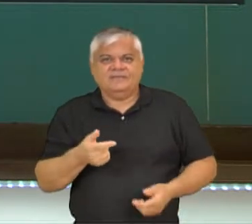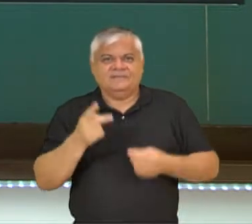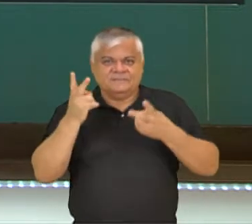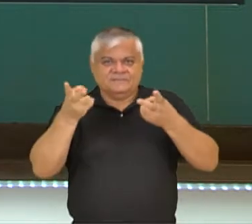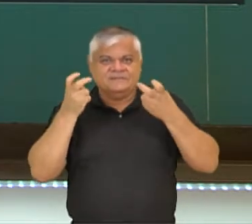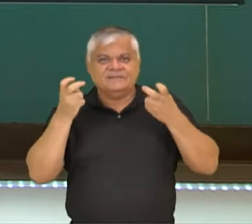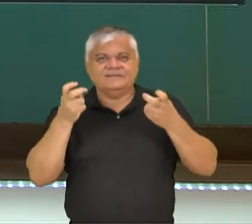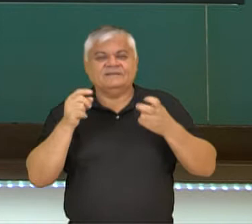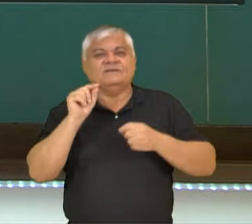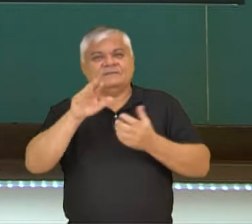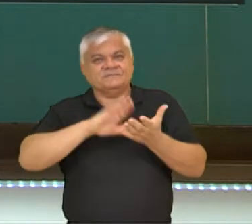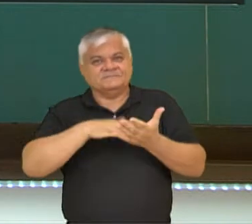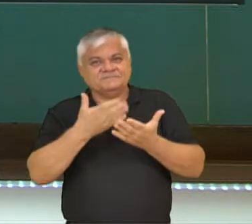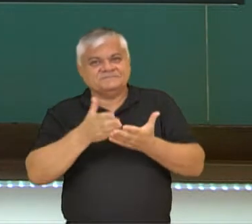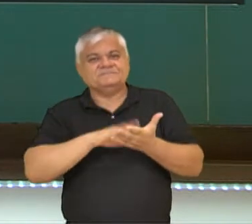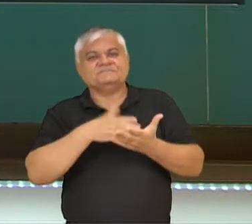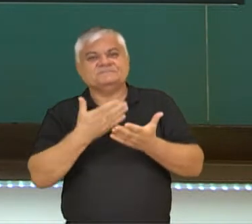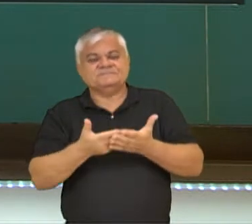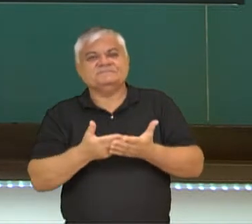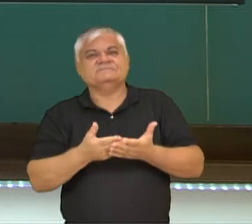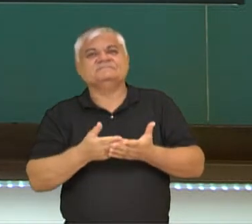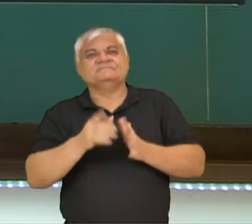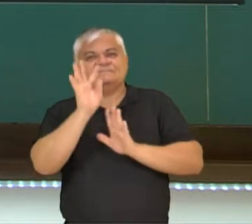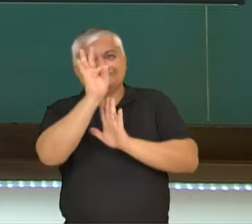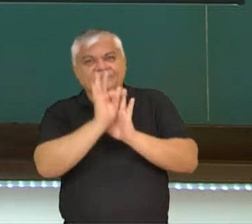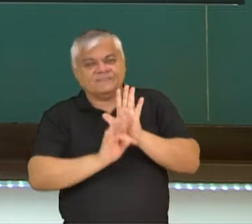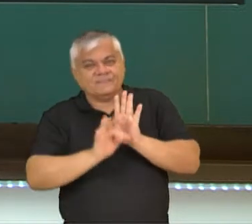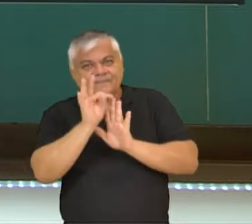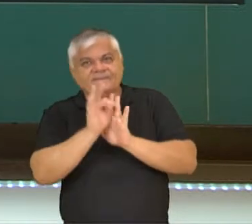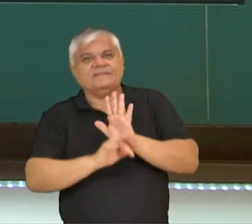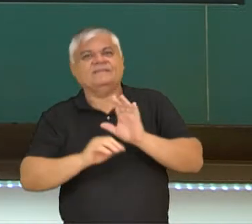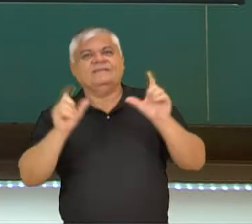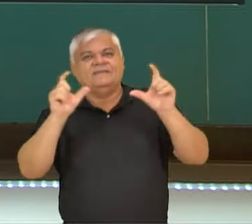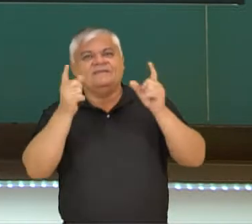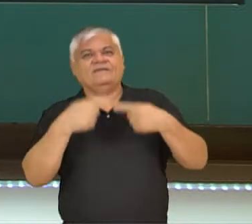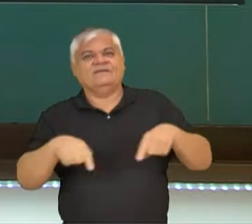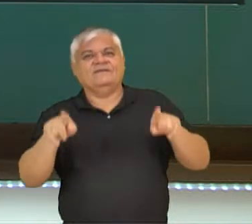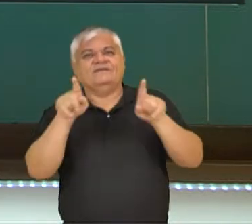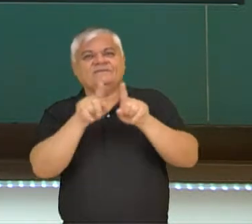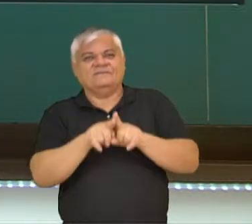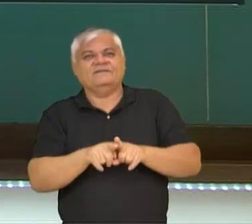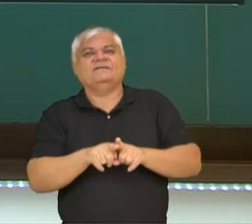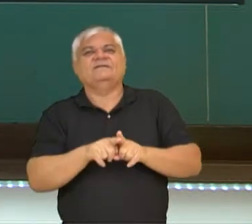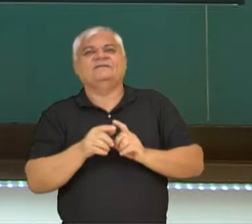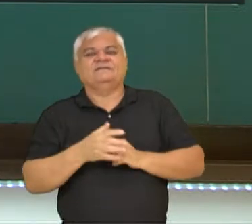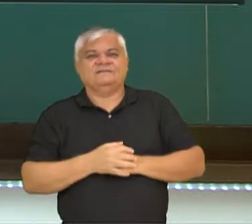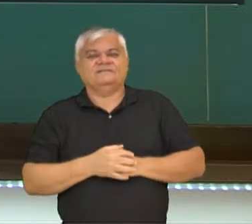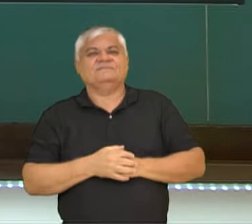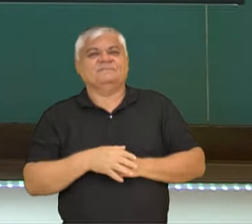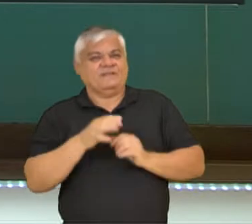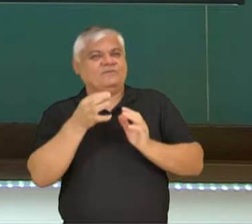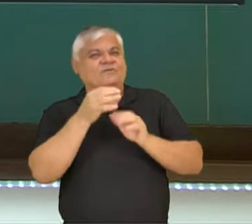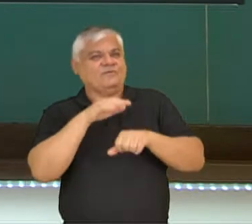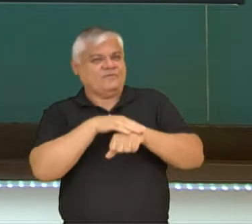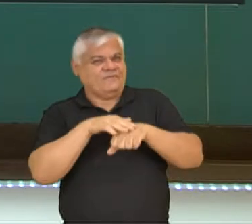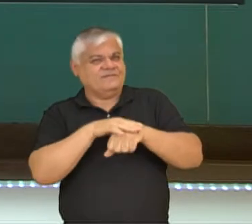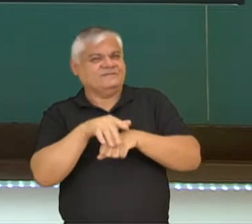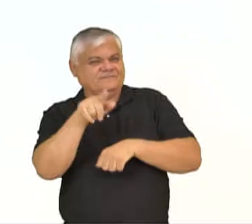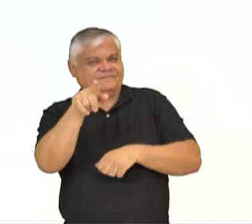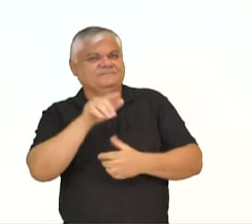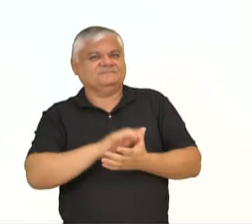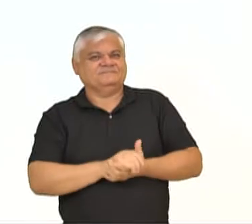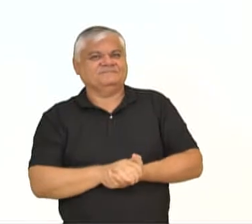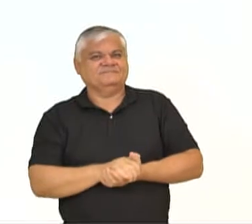aqui, faça a interpretação deste fragmento, que eu volto já já para comentar a resposta com você.